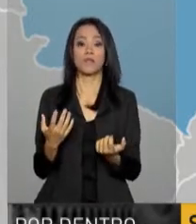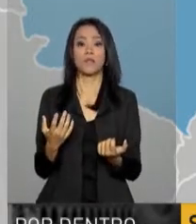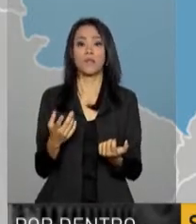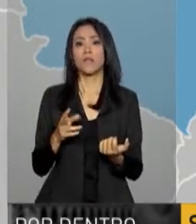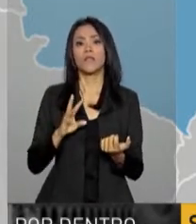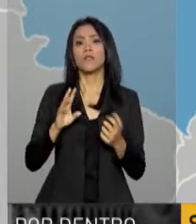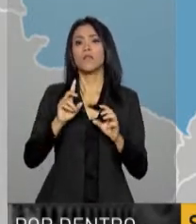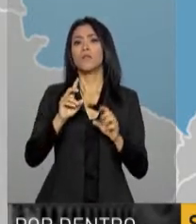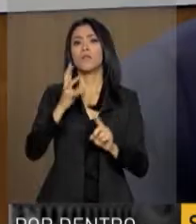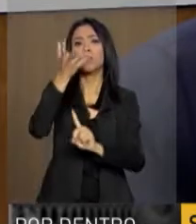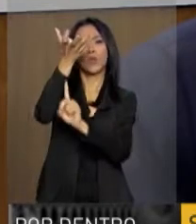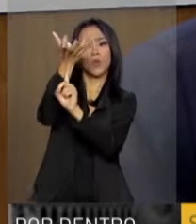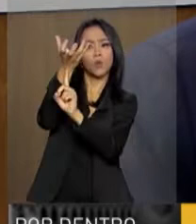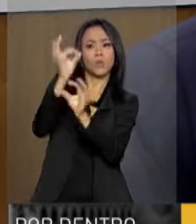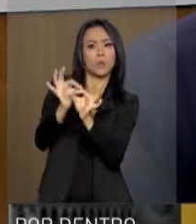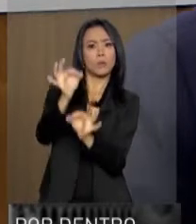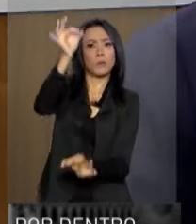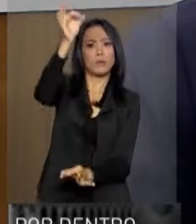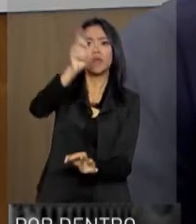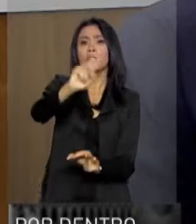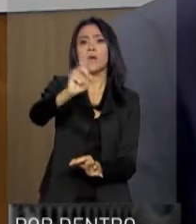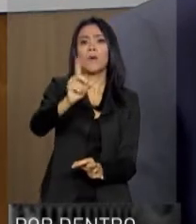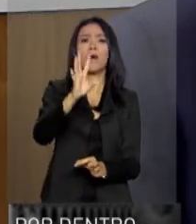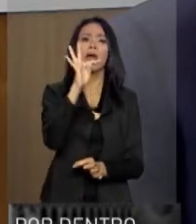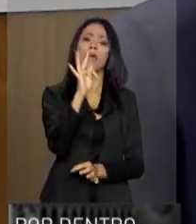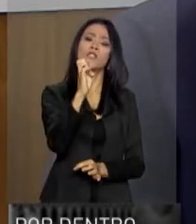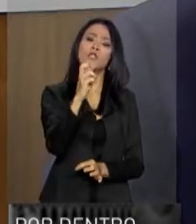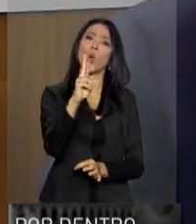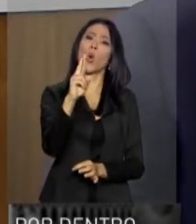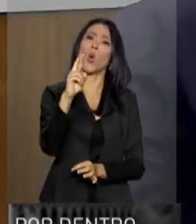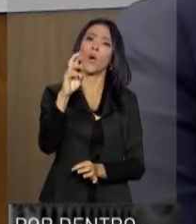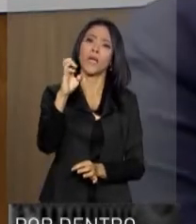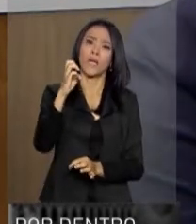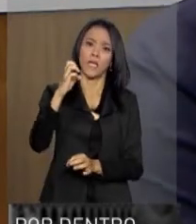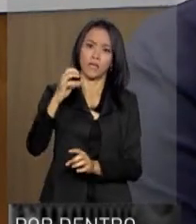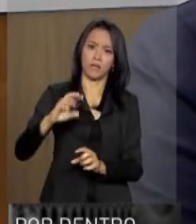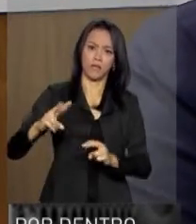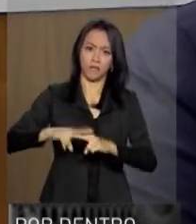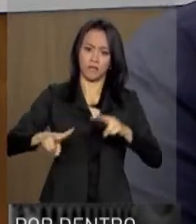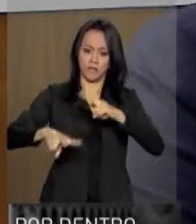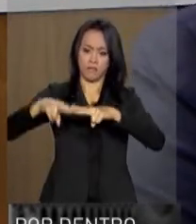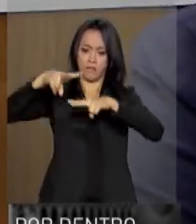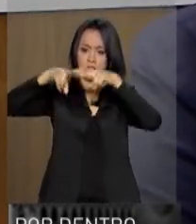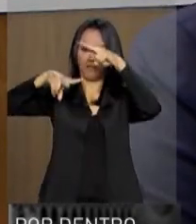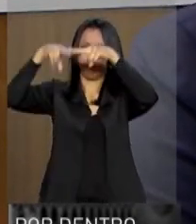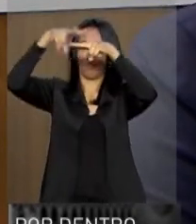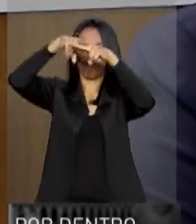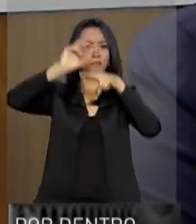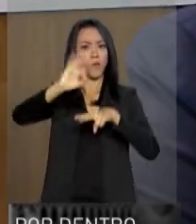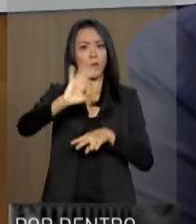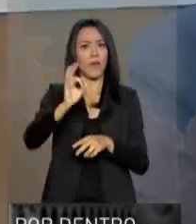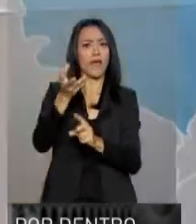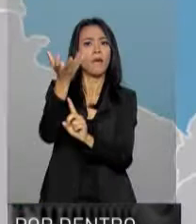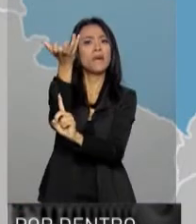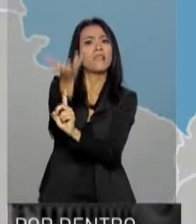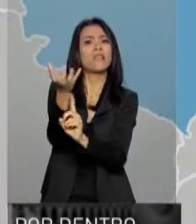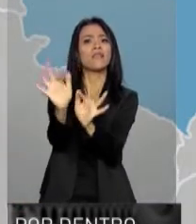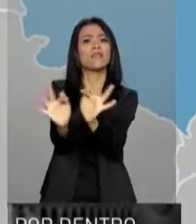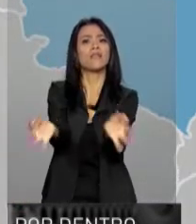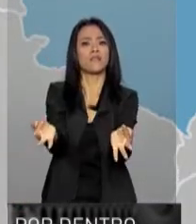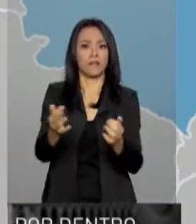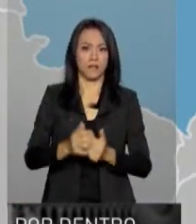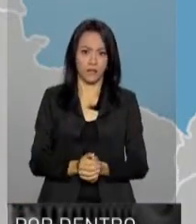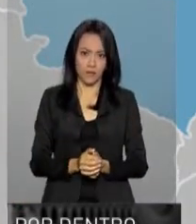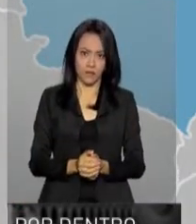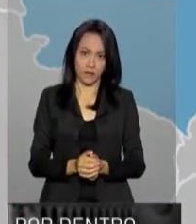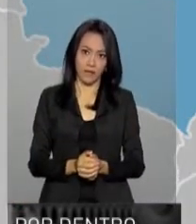tudo nessa ismar é uma pequena antena isso a unidade uma um exatamente uma pequena antena 1 à unidade